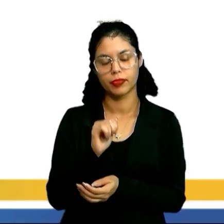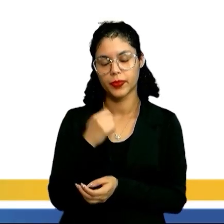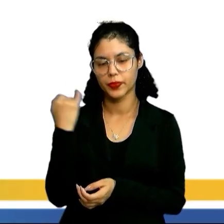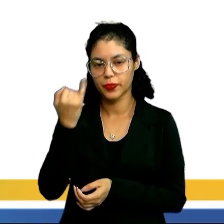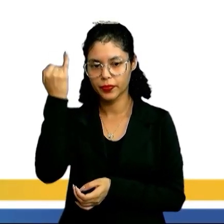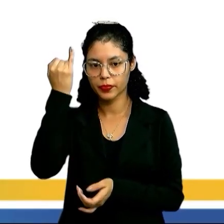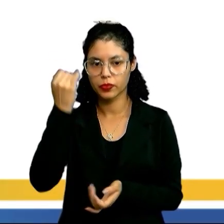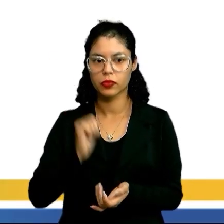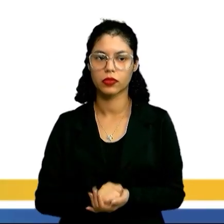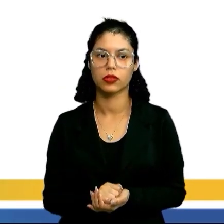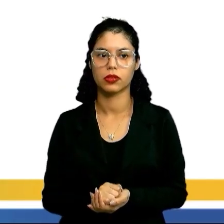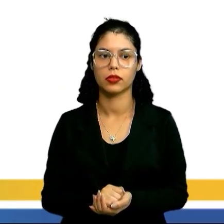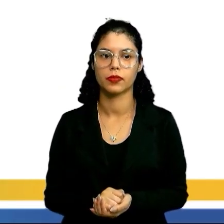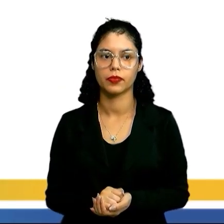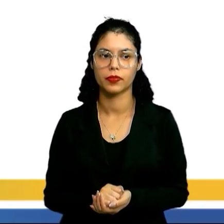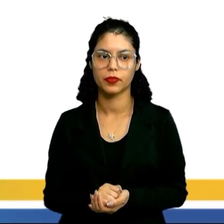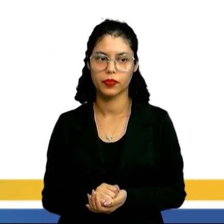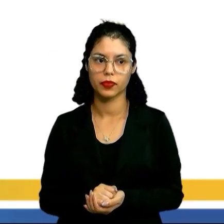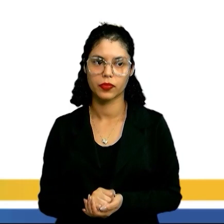bem,